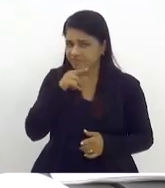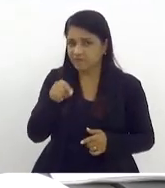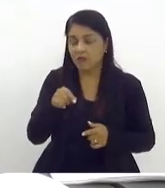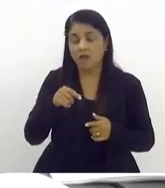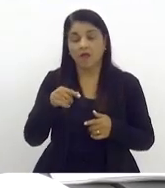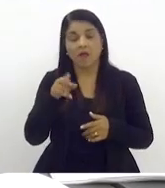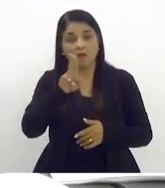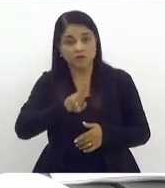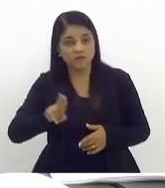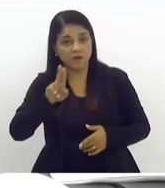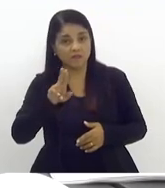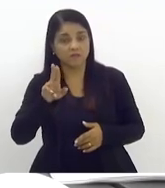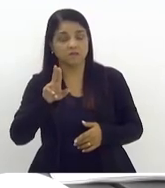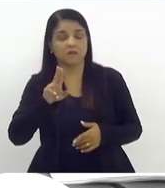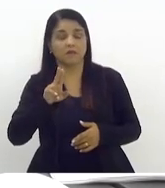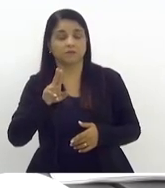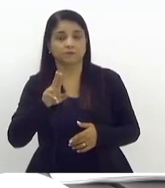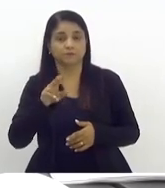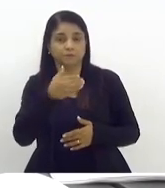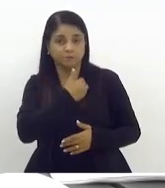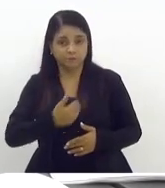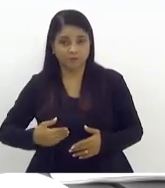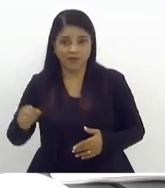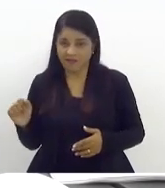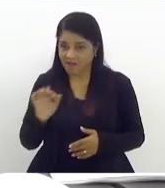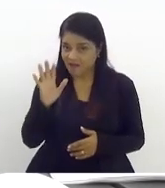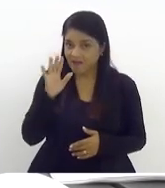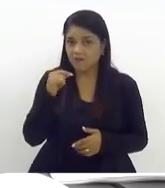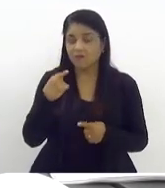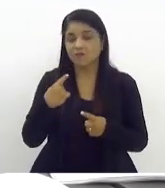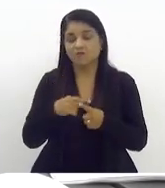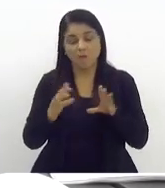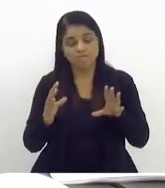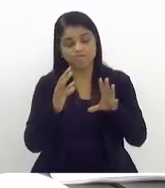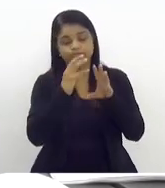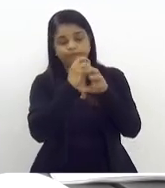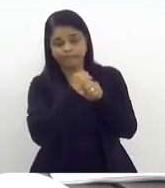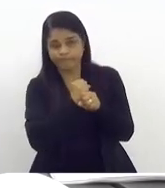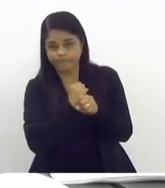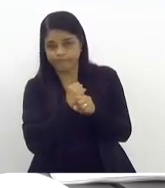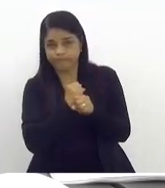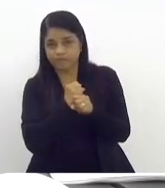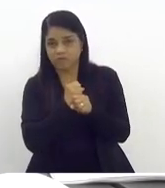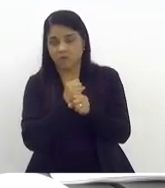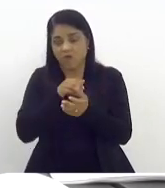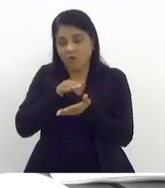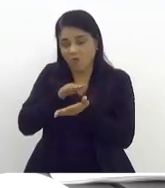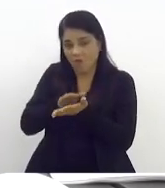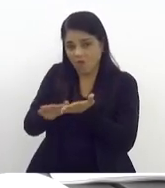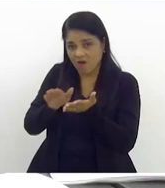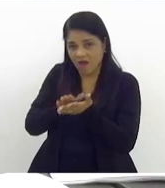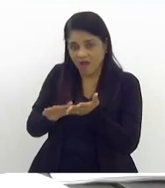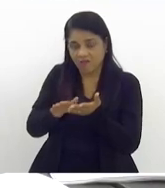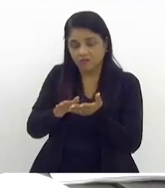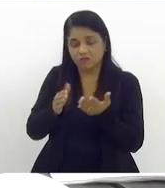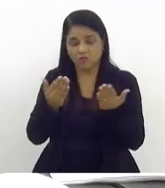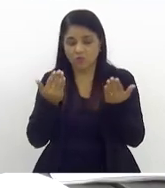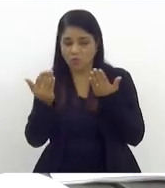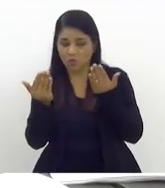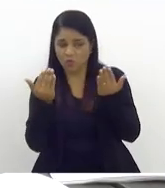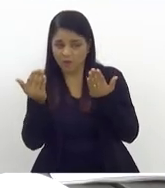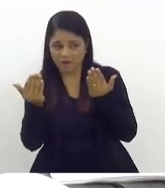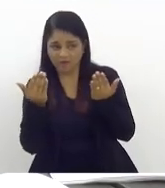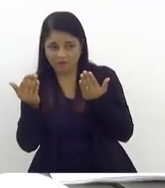cara do que pode parecer o cálculo do custo de uma universidade com o gasto de uma mensalidade numa instituição privada,